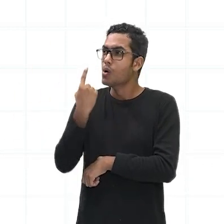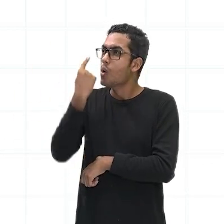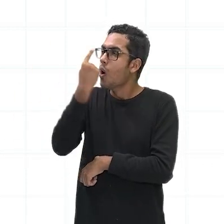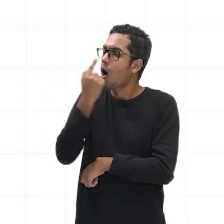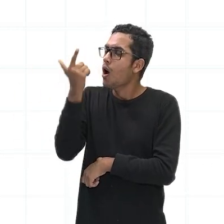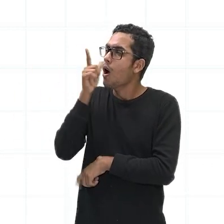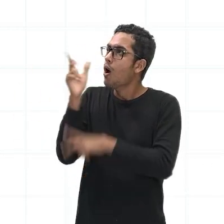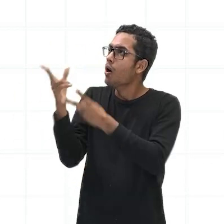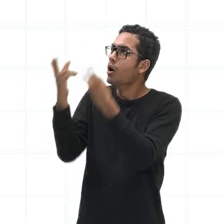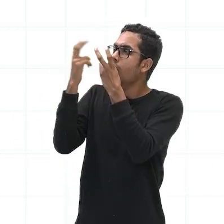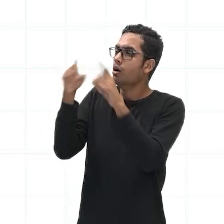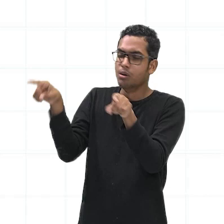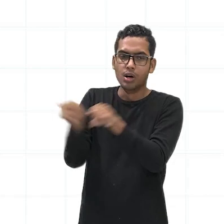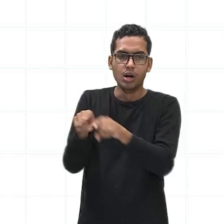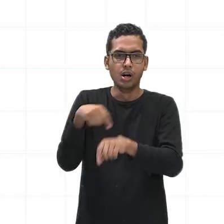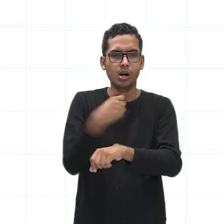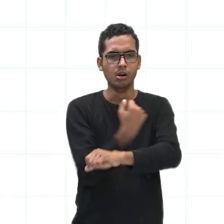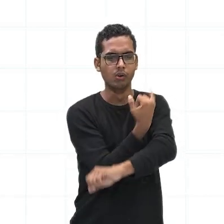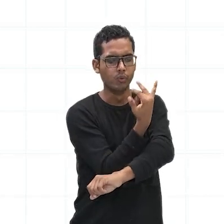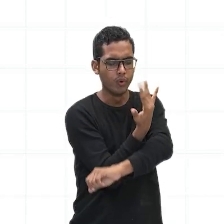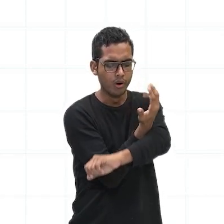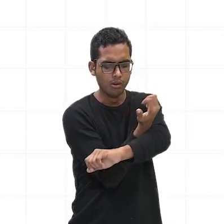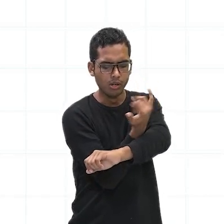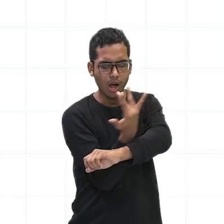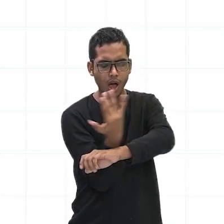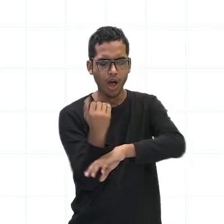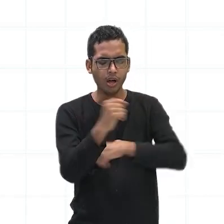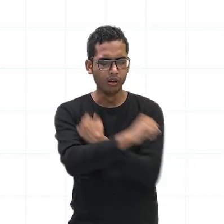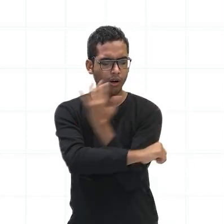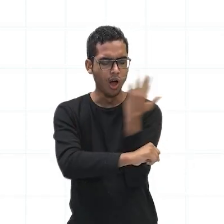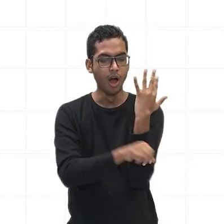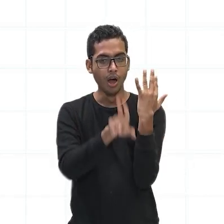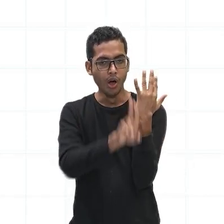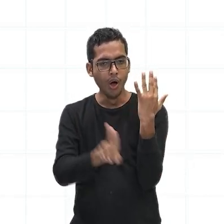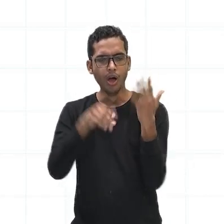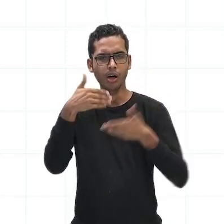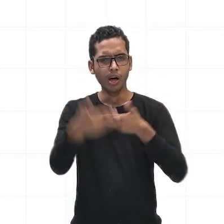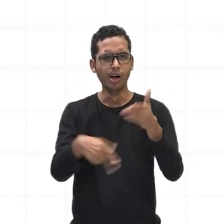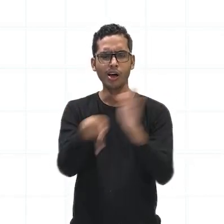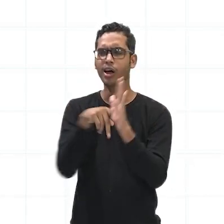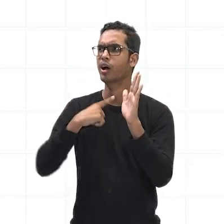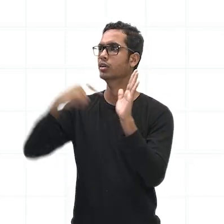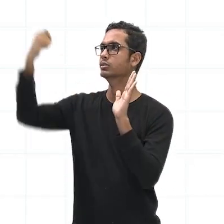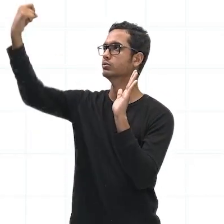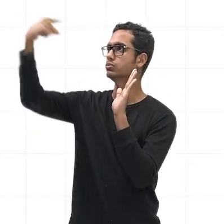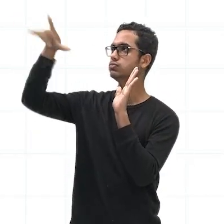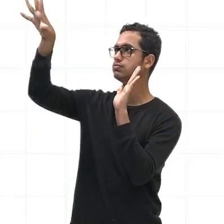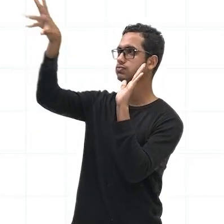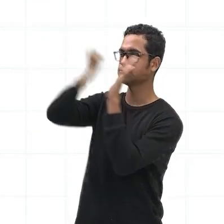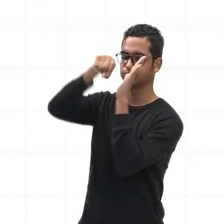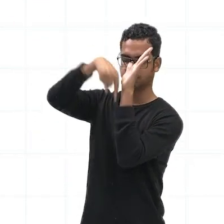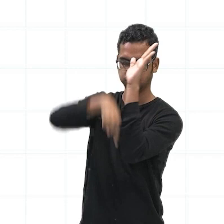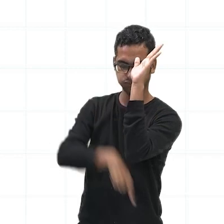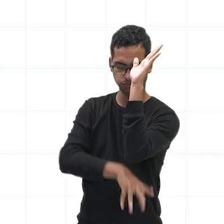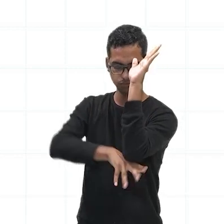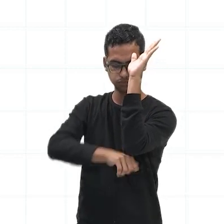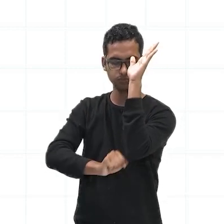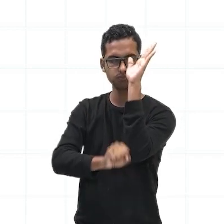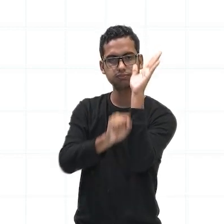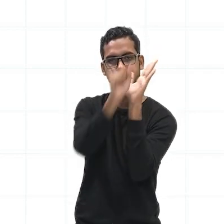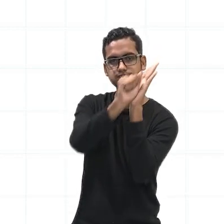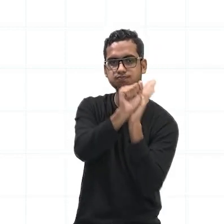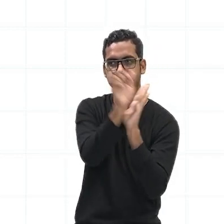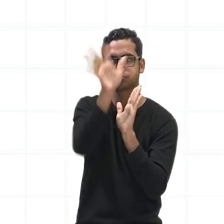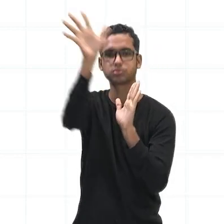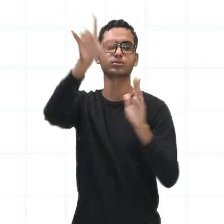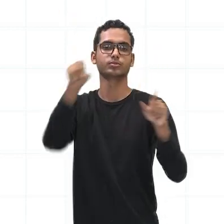identificadas pelas plantas que utilizam no processo de fotossíntese. Então, a gente tem aí uma fonte, né, de energia luminosa, que é o